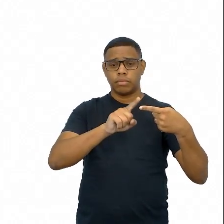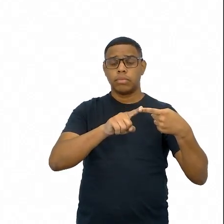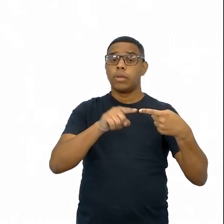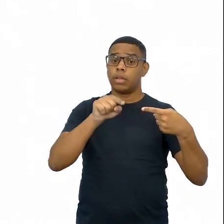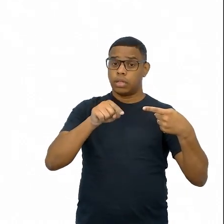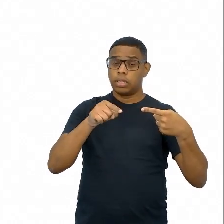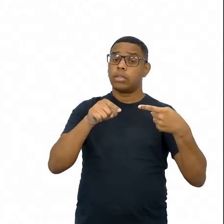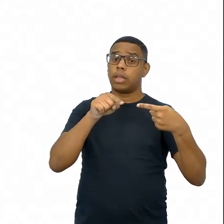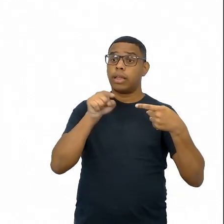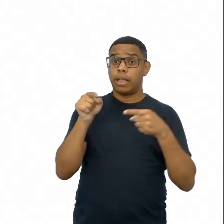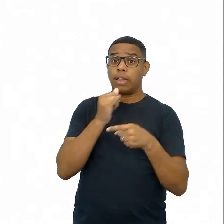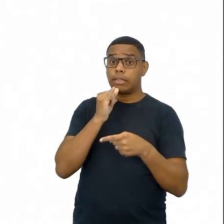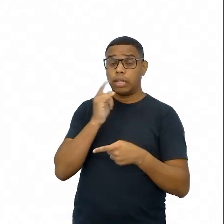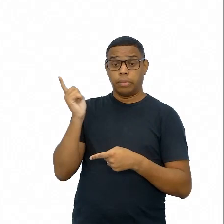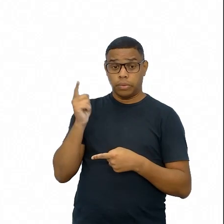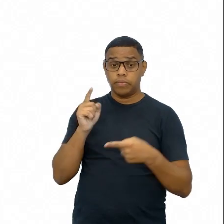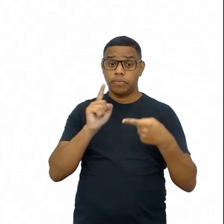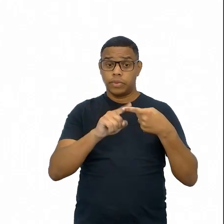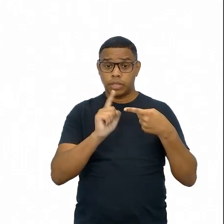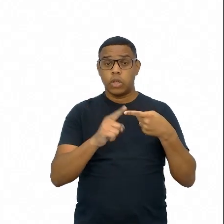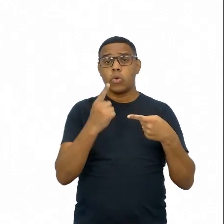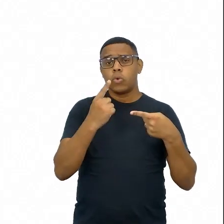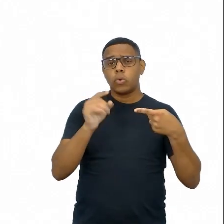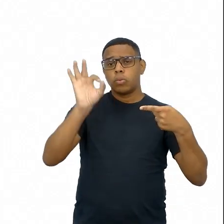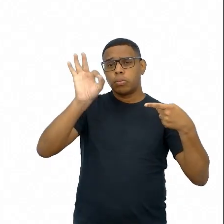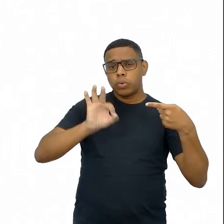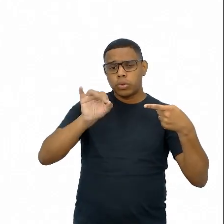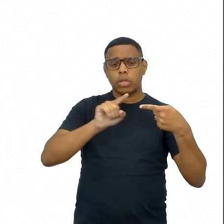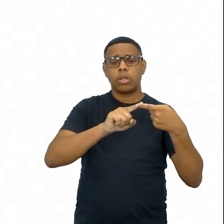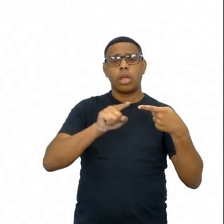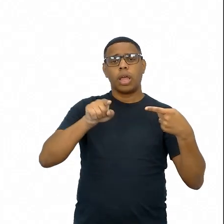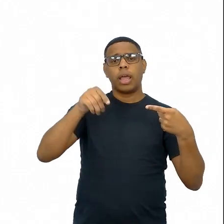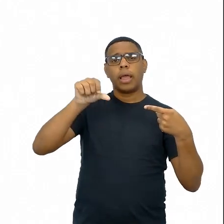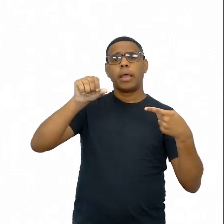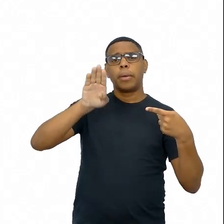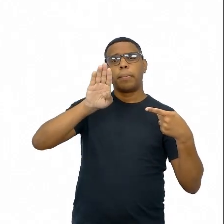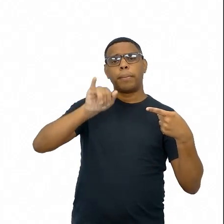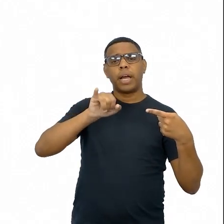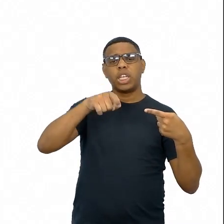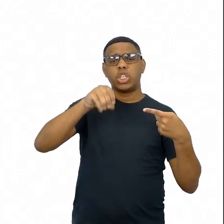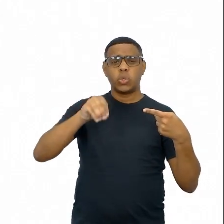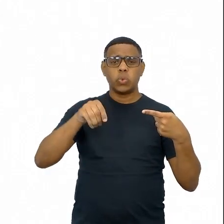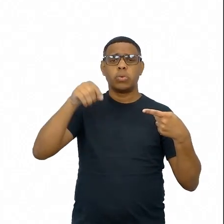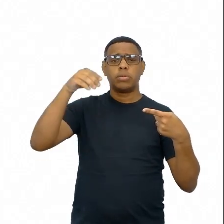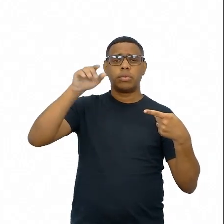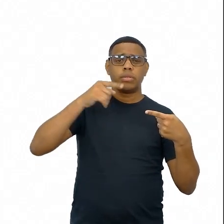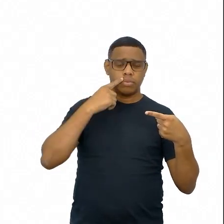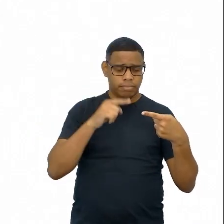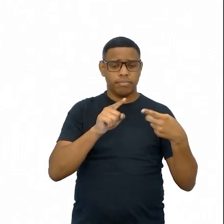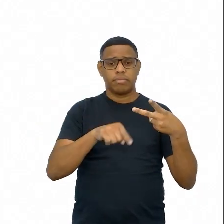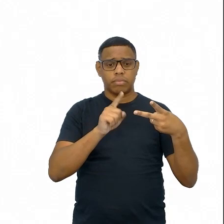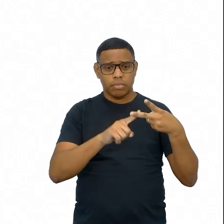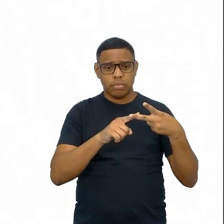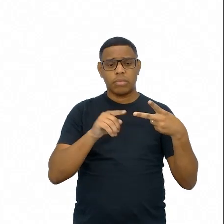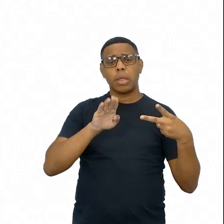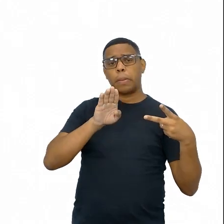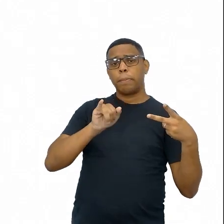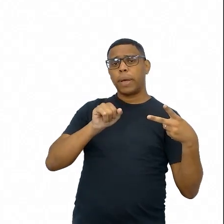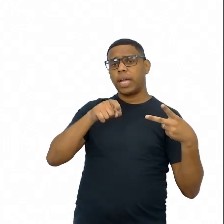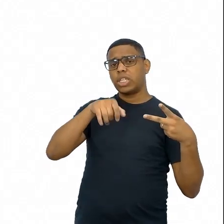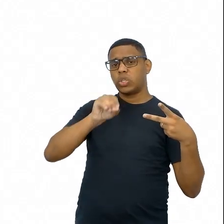nesse caso específico, nós tivemos 1% no nível muito baixo, 11% no nível